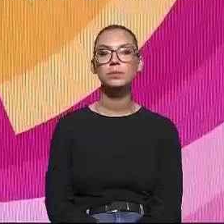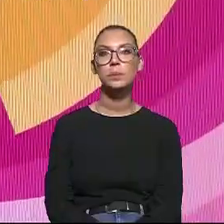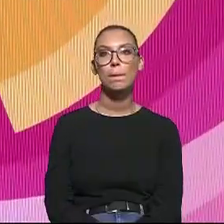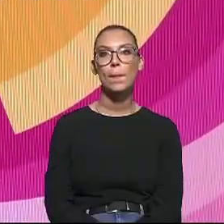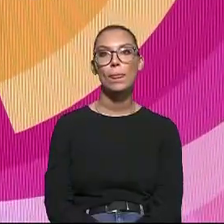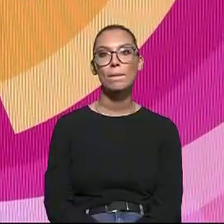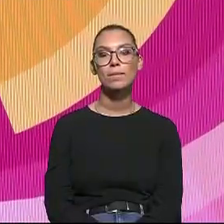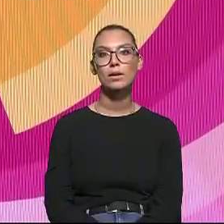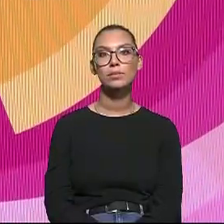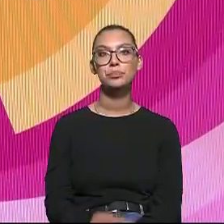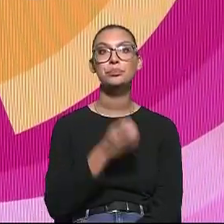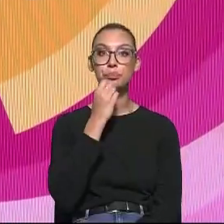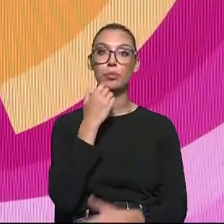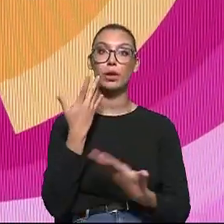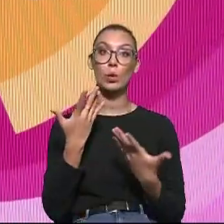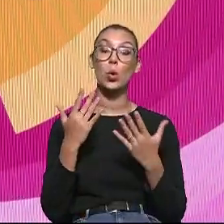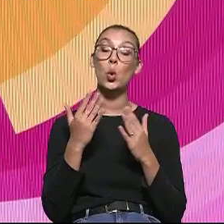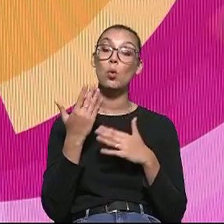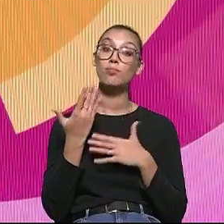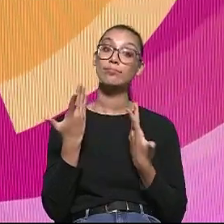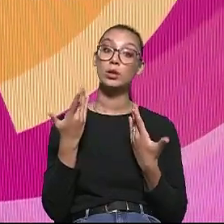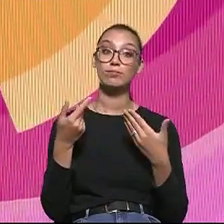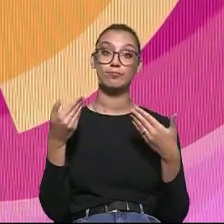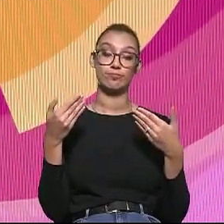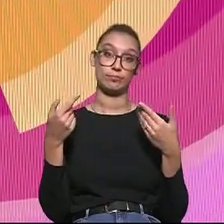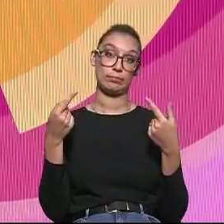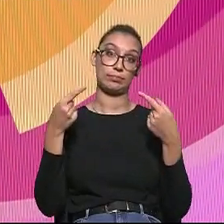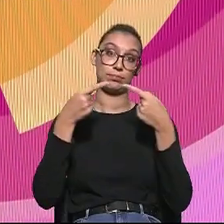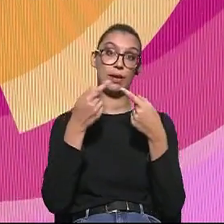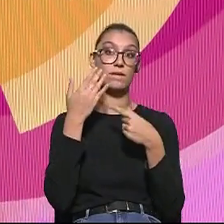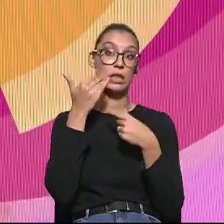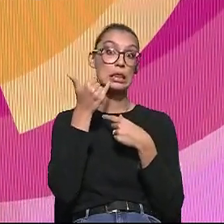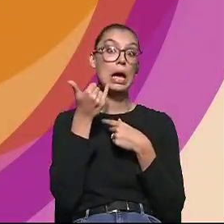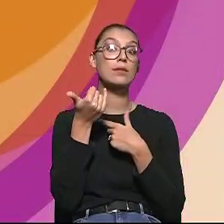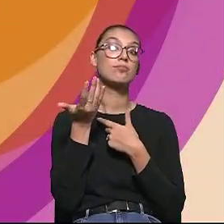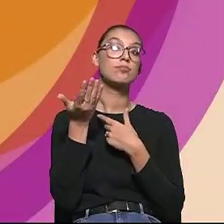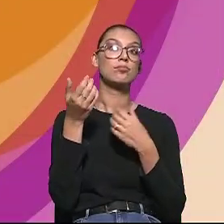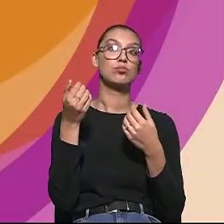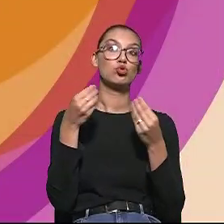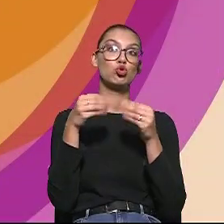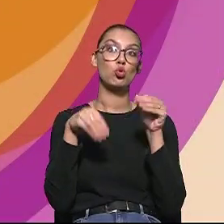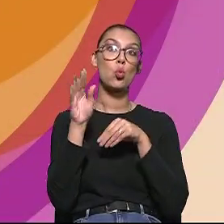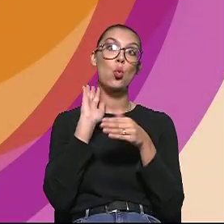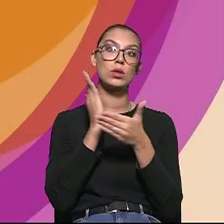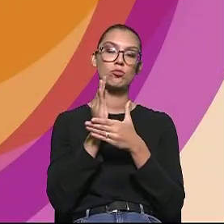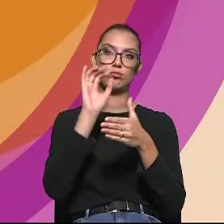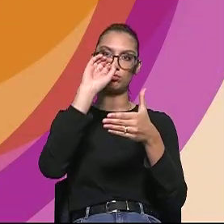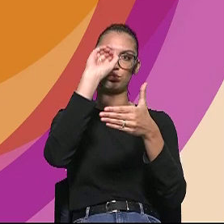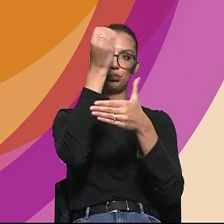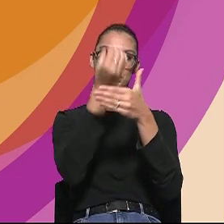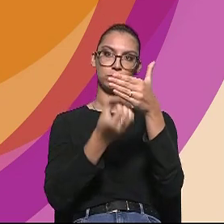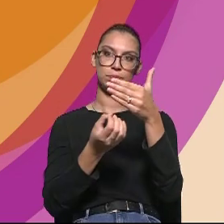Ora bem, vamos então tentar o empate com o próximo jogo da tarde. Bola ao cesto!